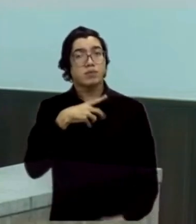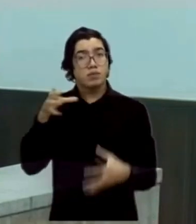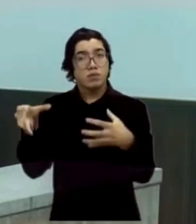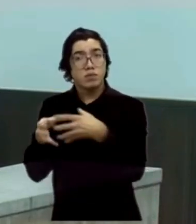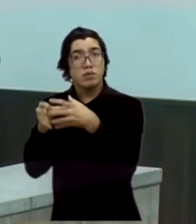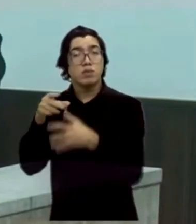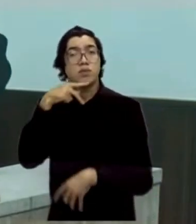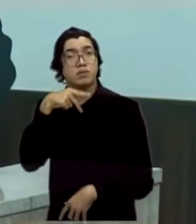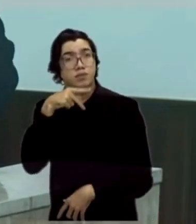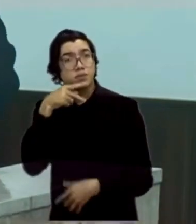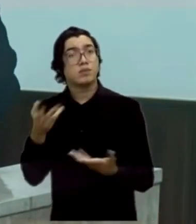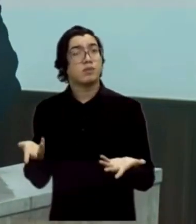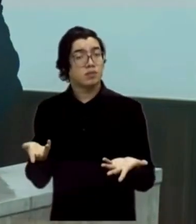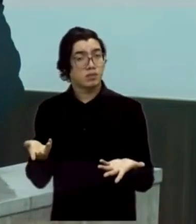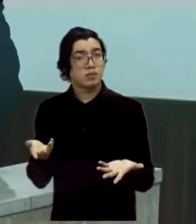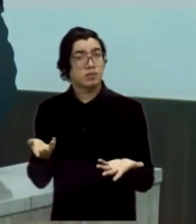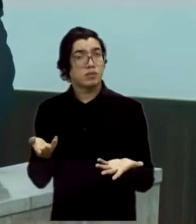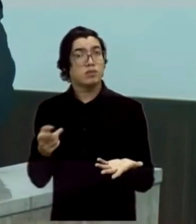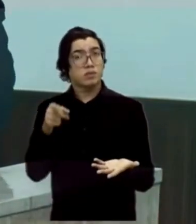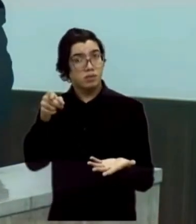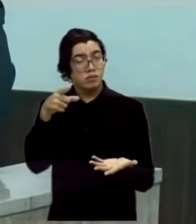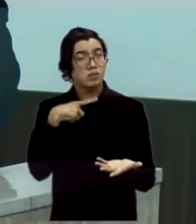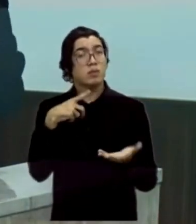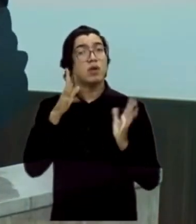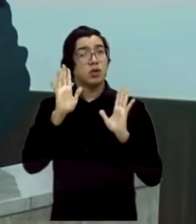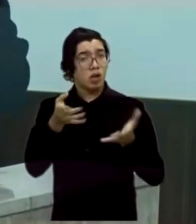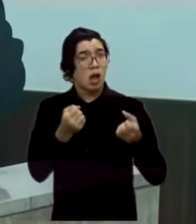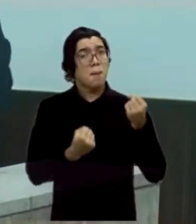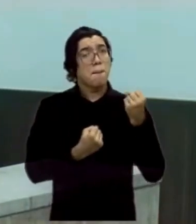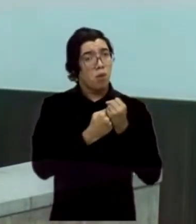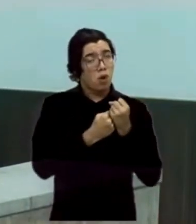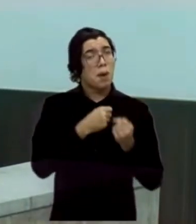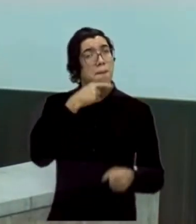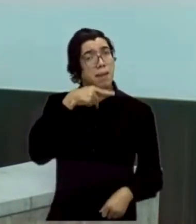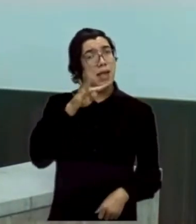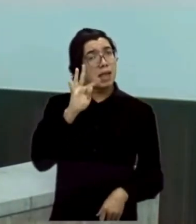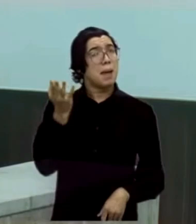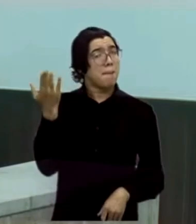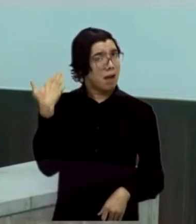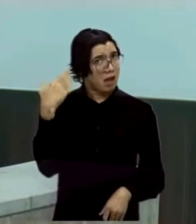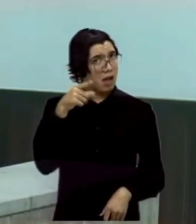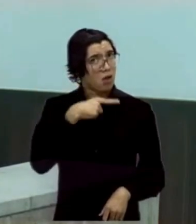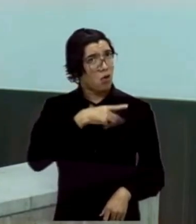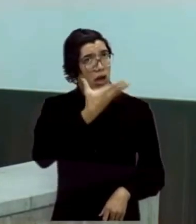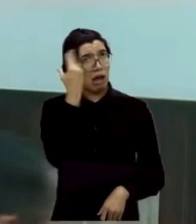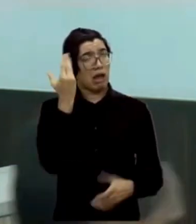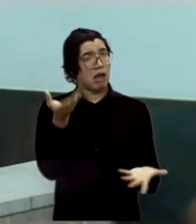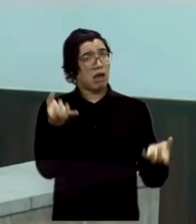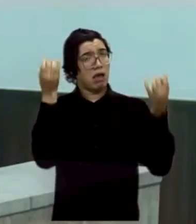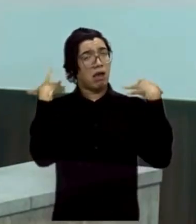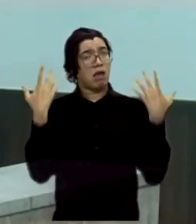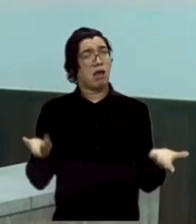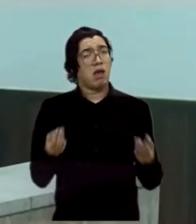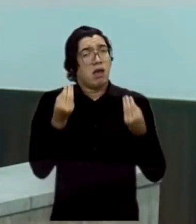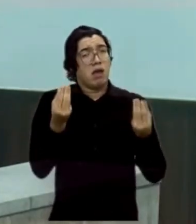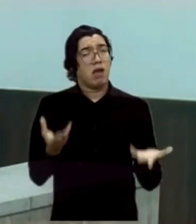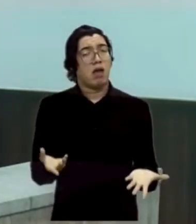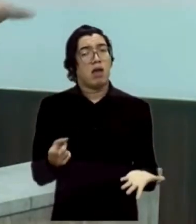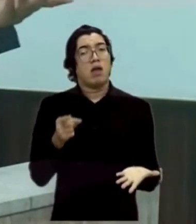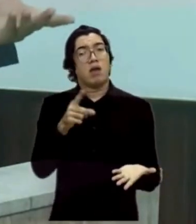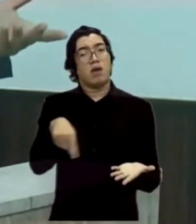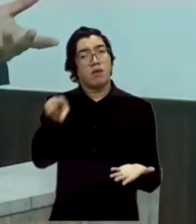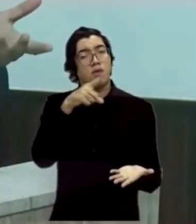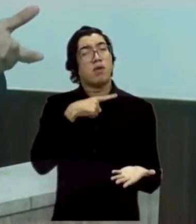gestão mas já defenderam a gestão do PT já defenderam a gestão do PT como defendem a atual e se tiver outra gestão de outro partido